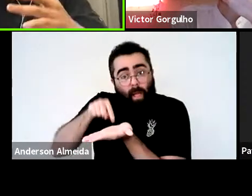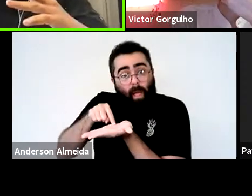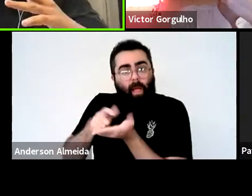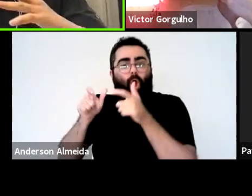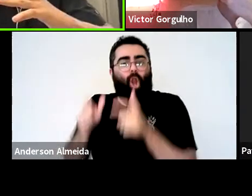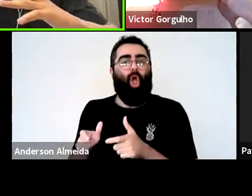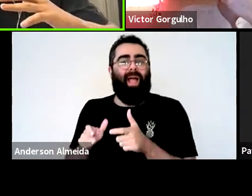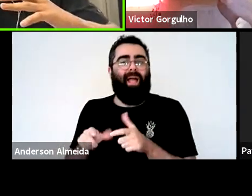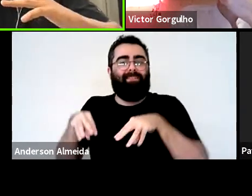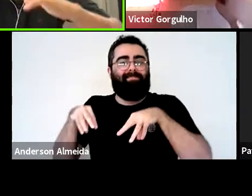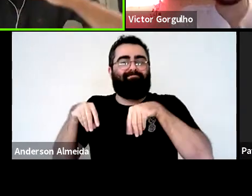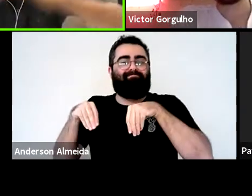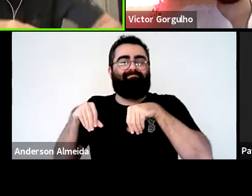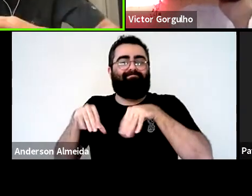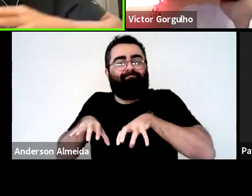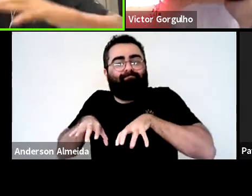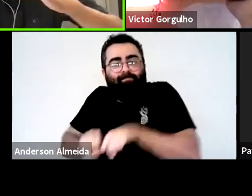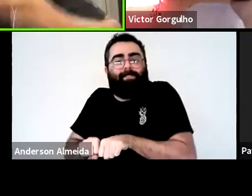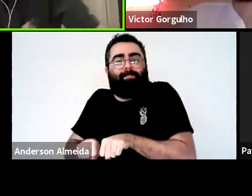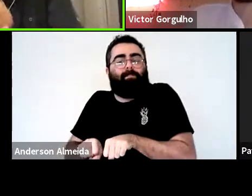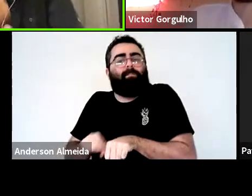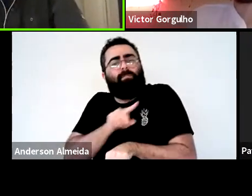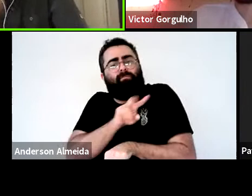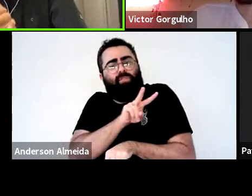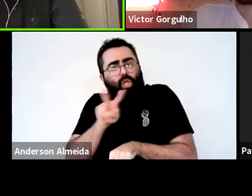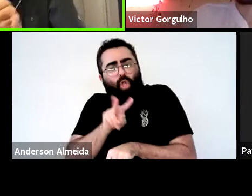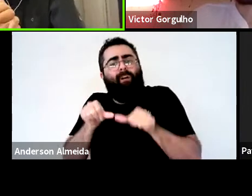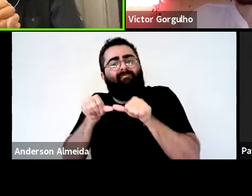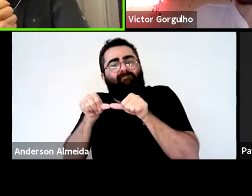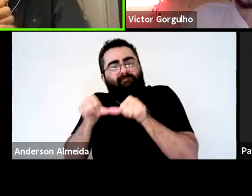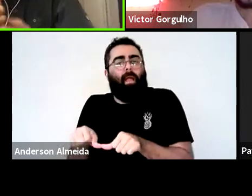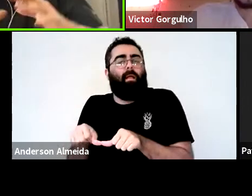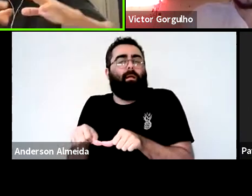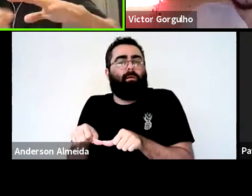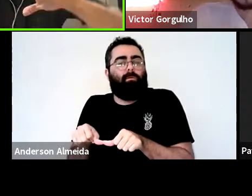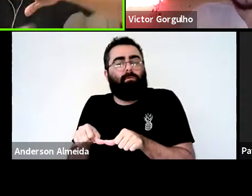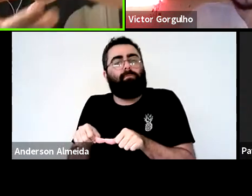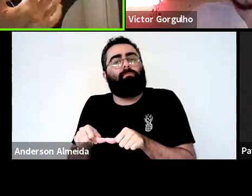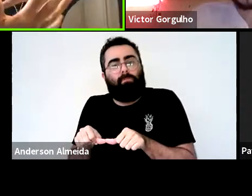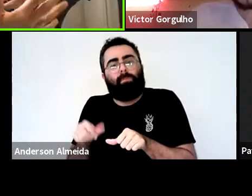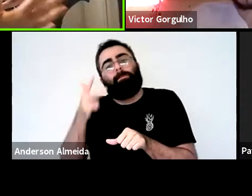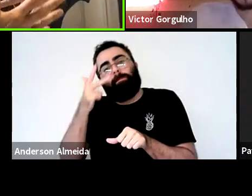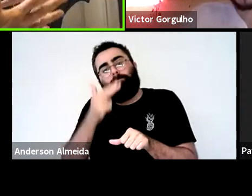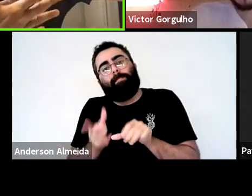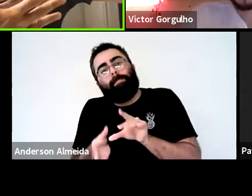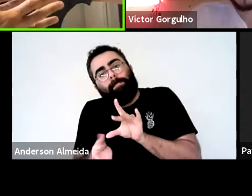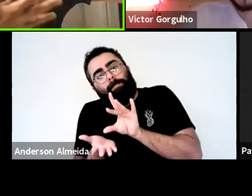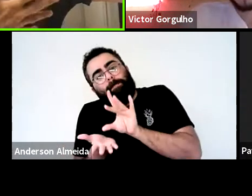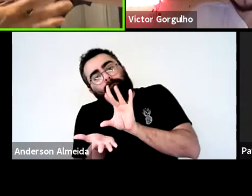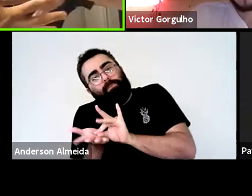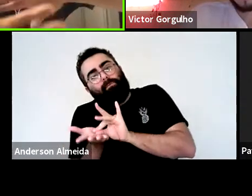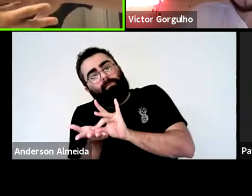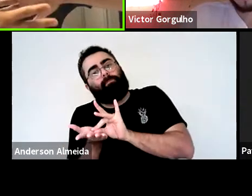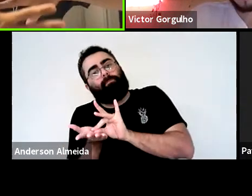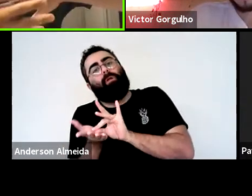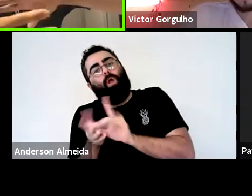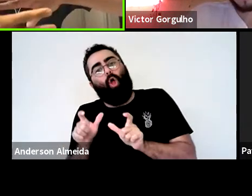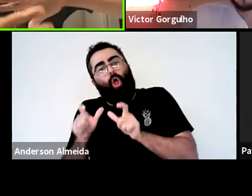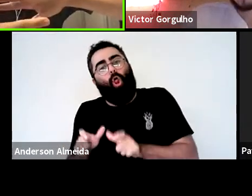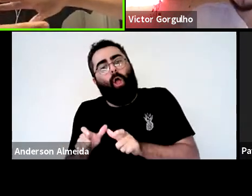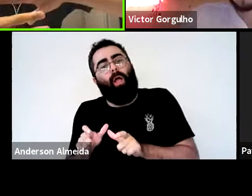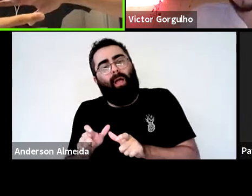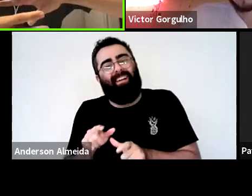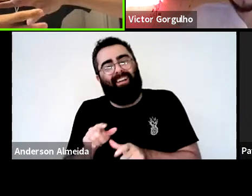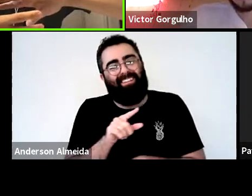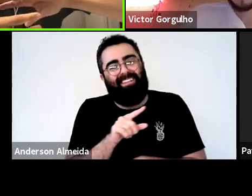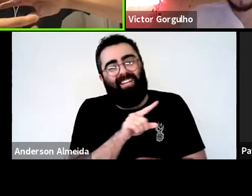fincam e ao fincar, batendo insistentemente, né, naquele ser duplo que vocês são, que é